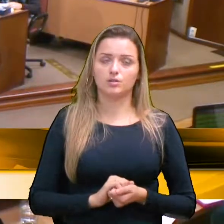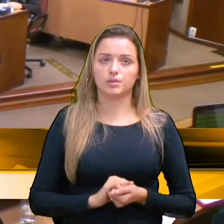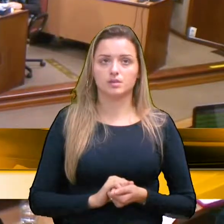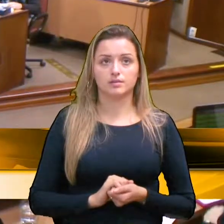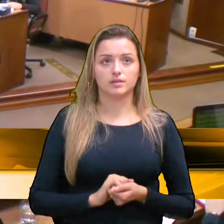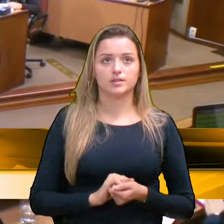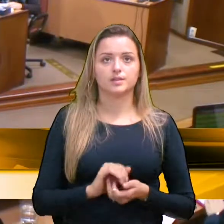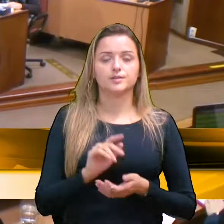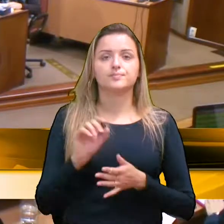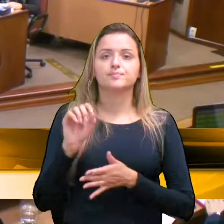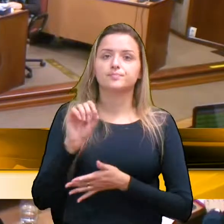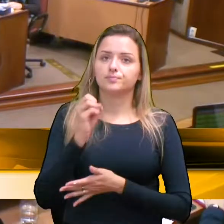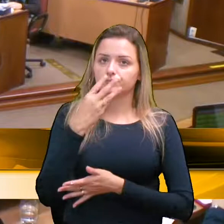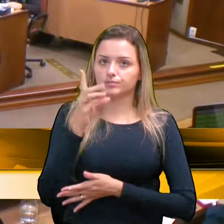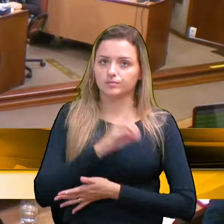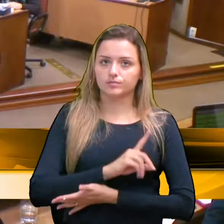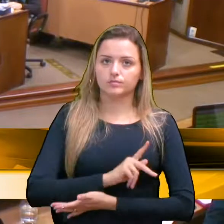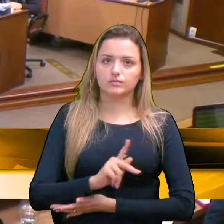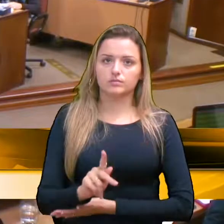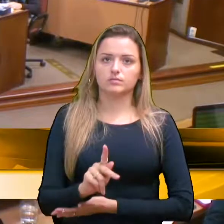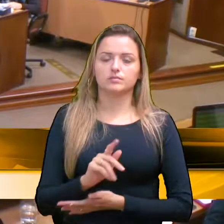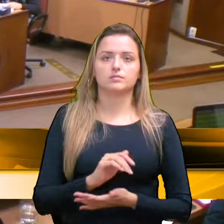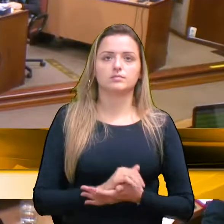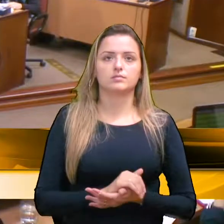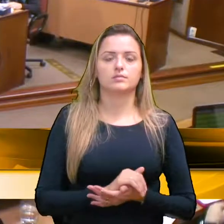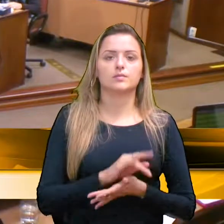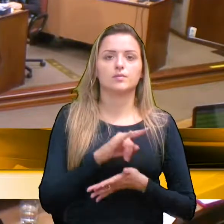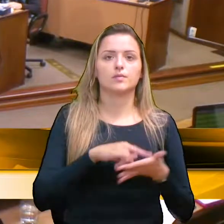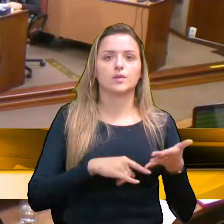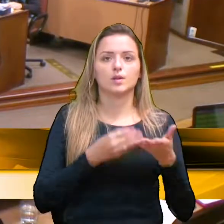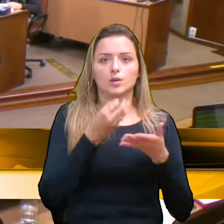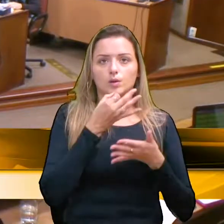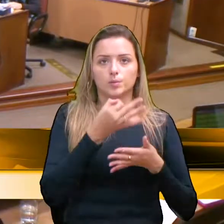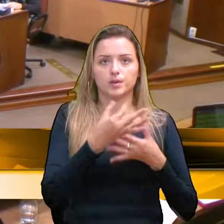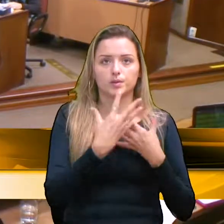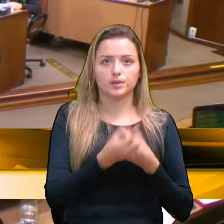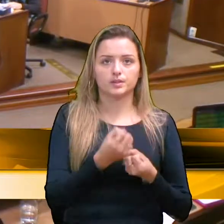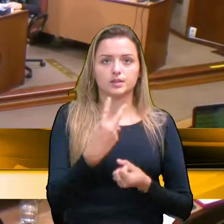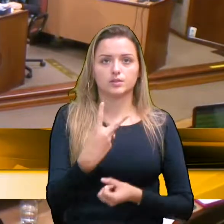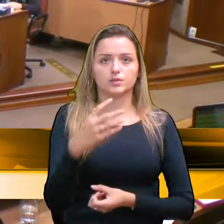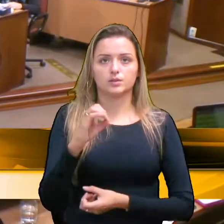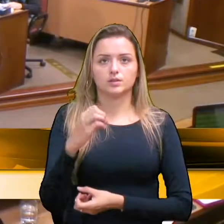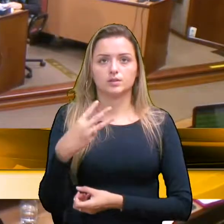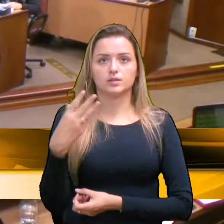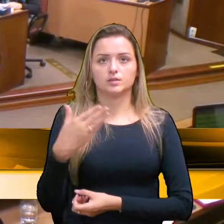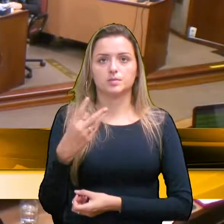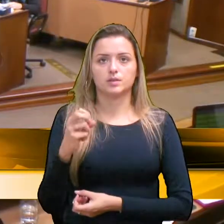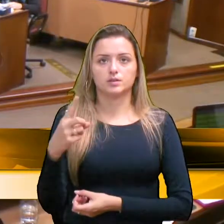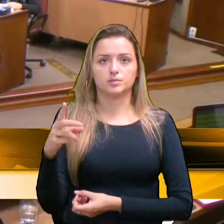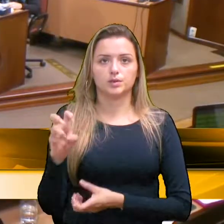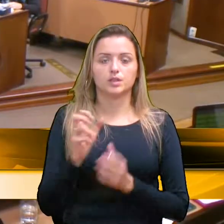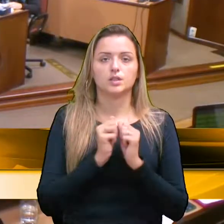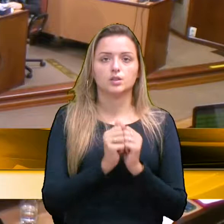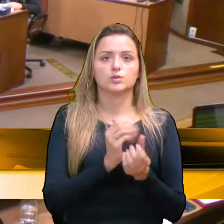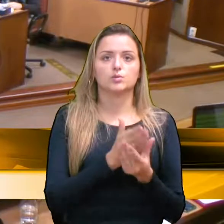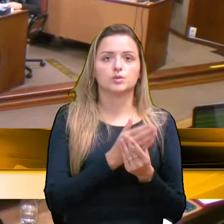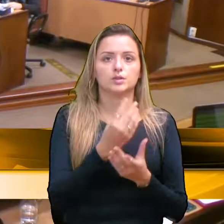Pois não, senhor presidente. Favorável ao projeto de lei número 203/2015, contido no processo